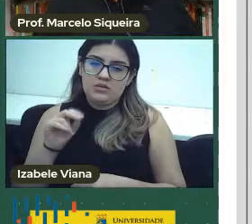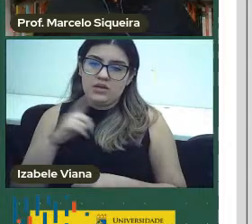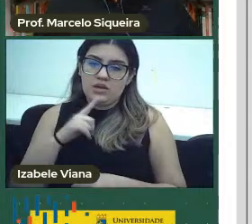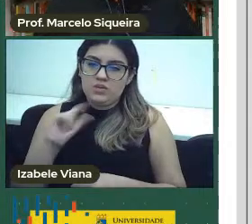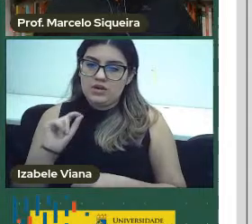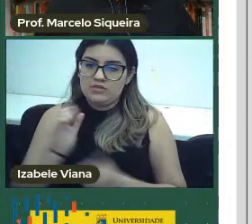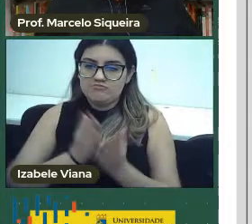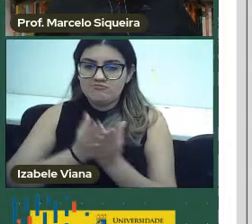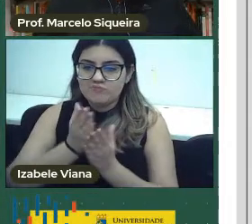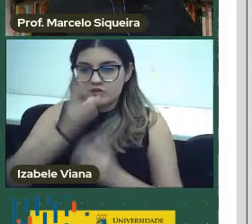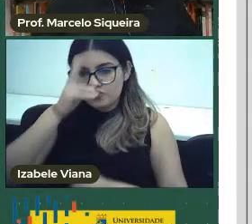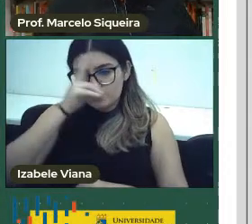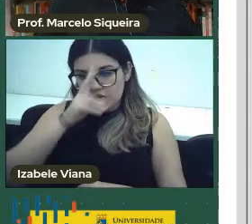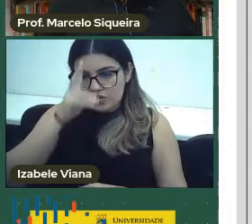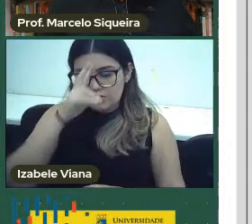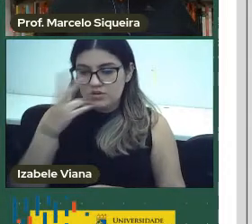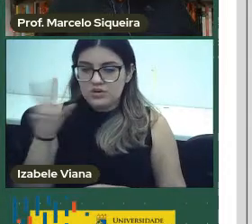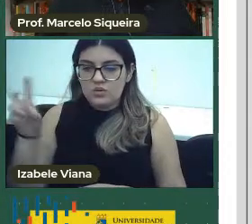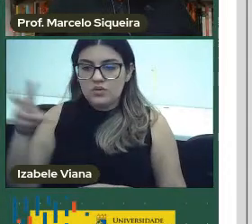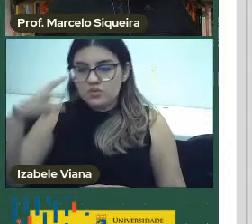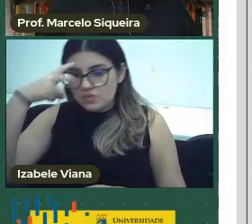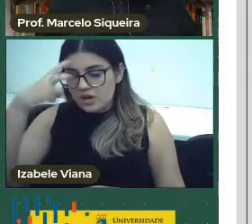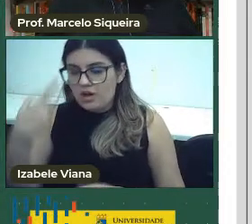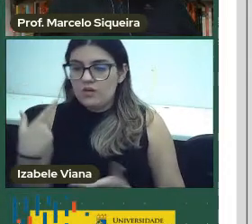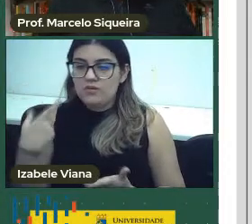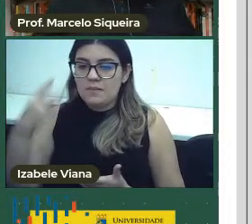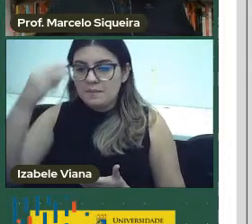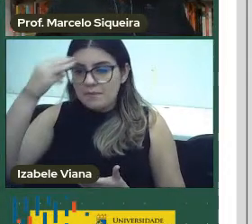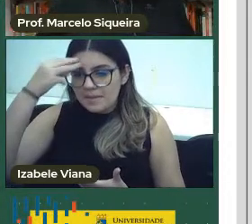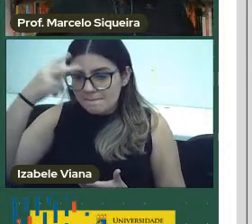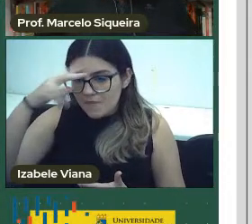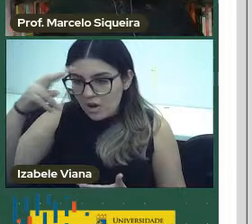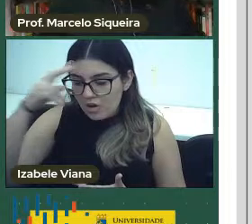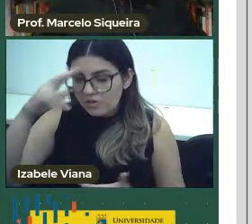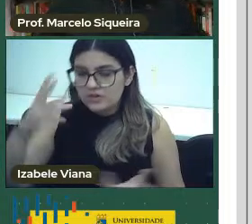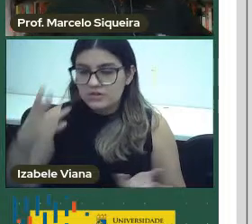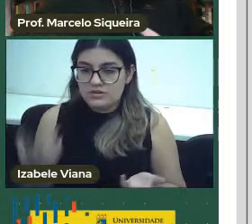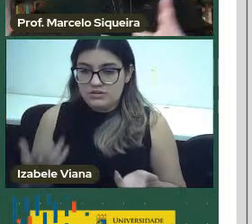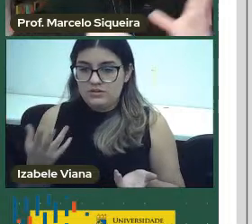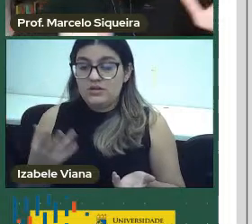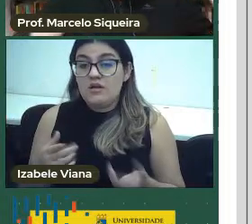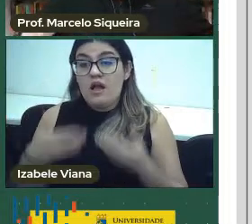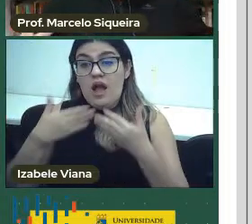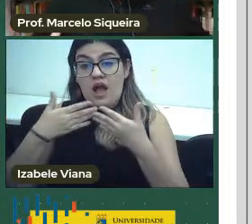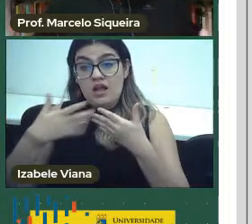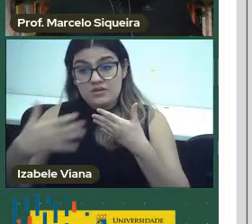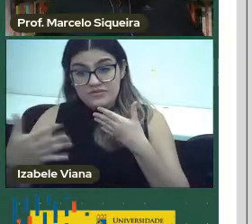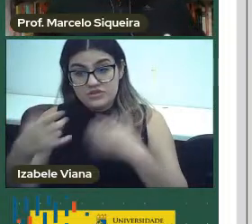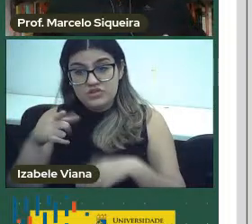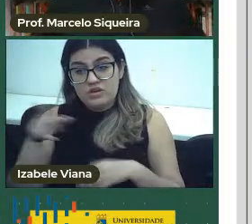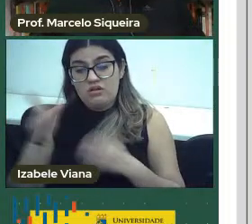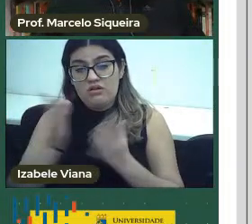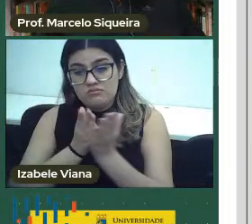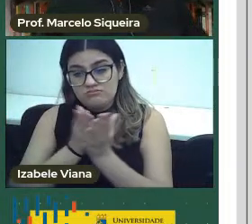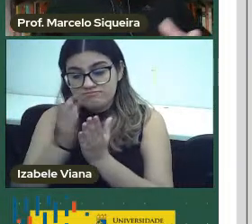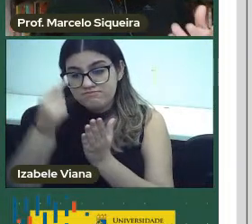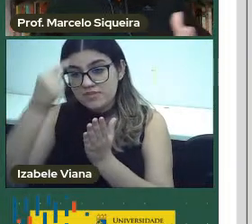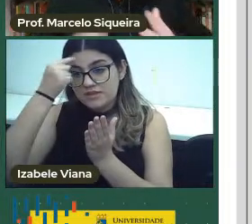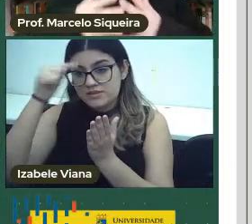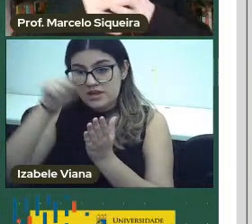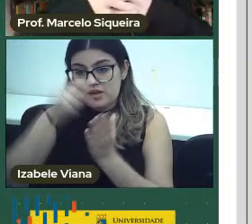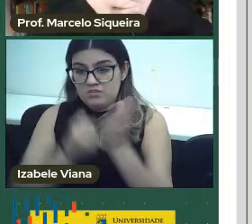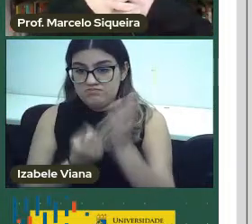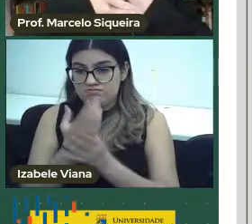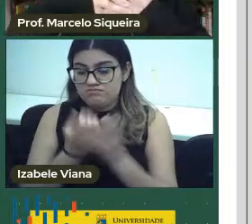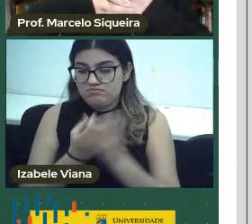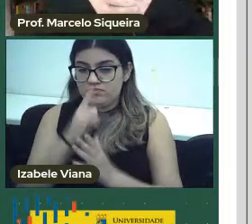uma dimensão cultural, uma dimensão de memória e a dimensão arquivística, que é pensar essa produção documental